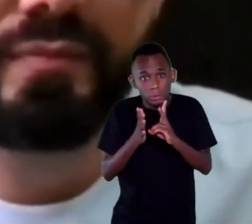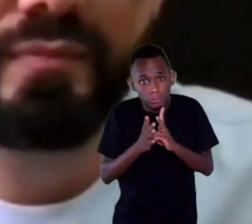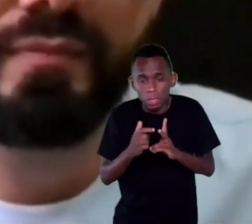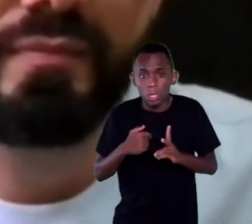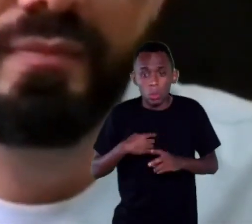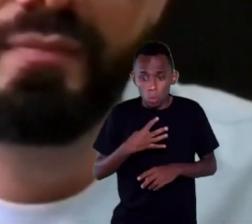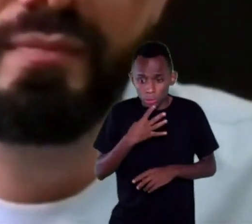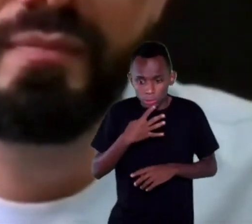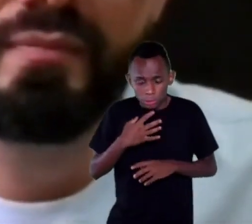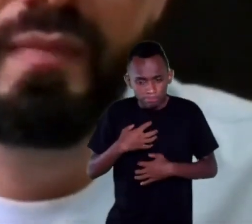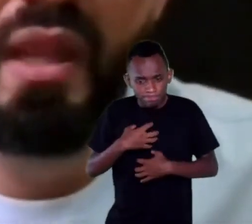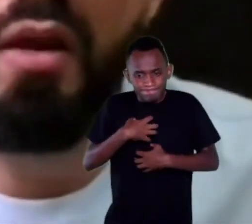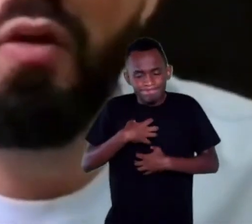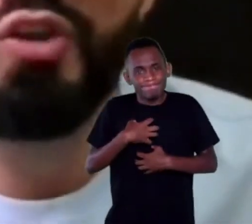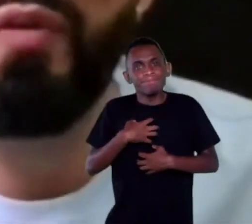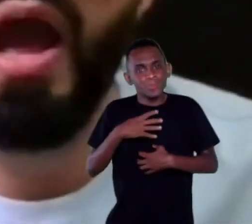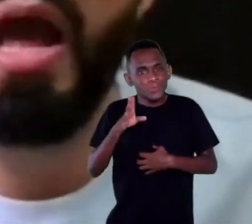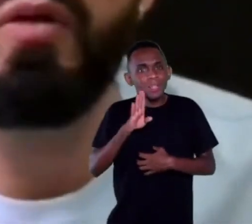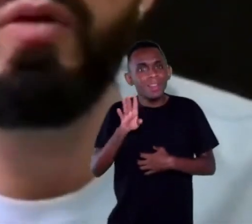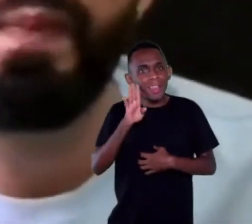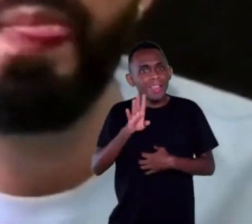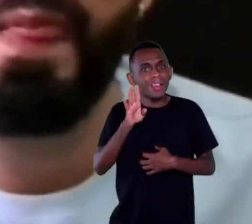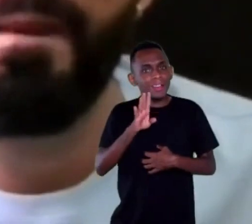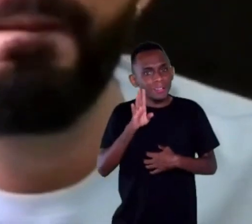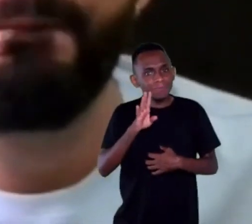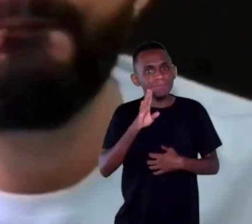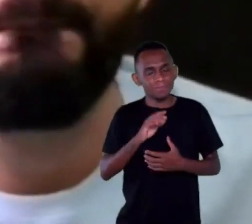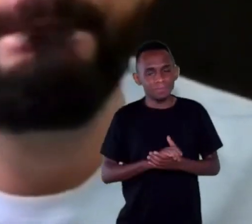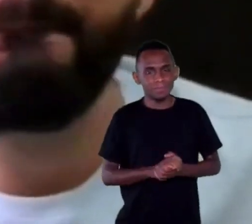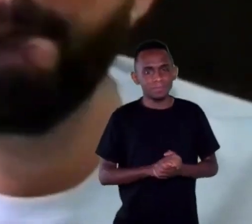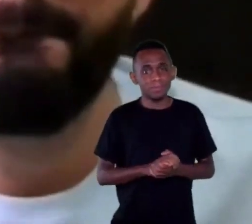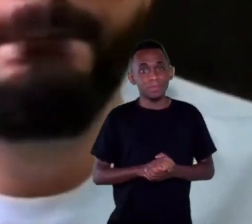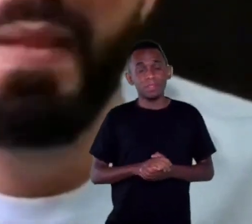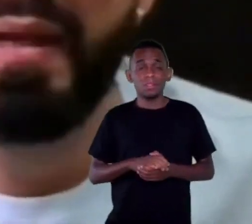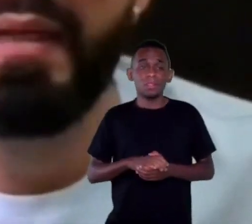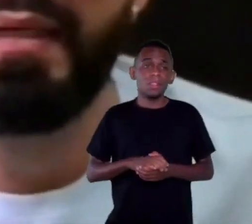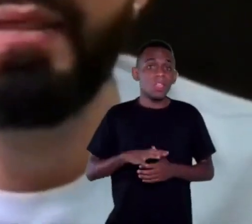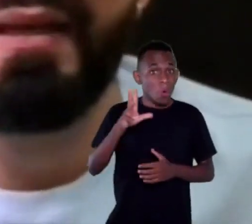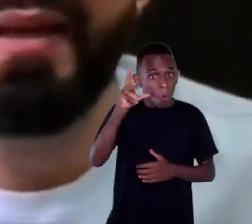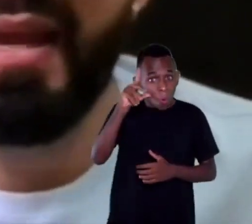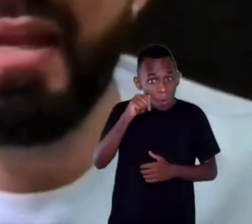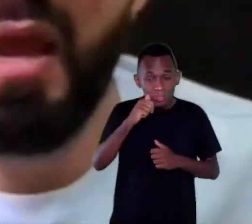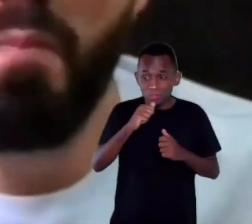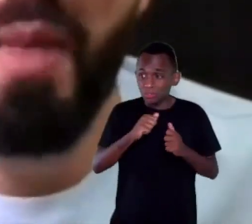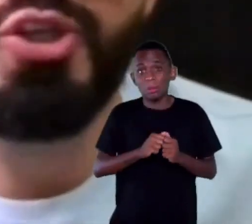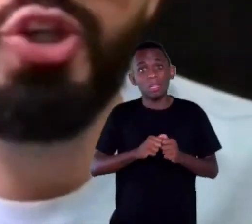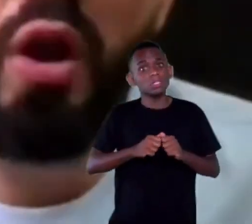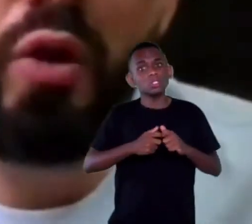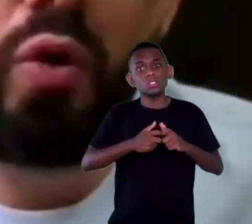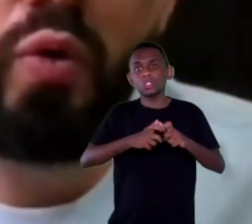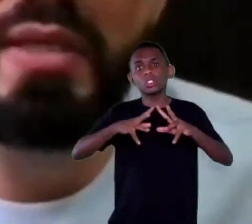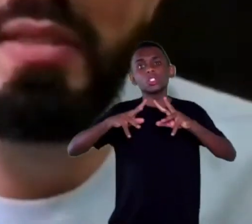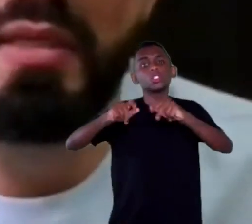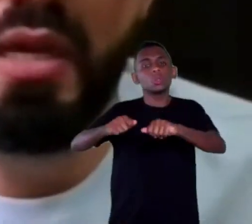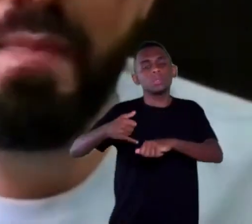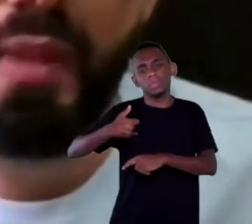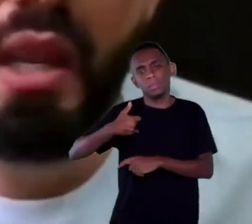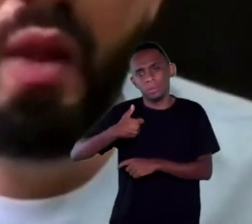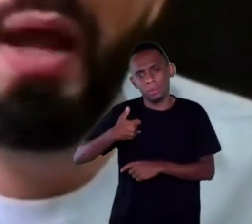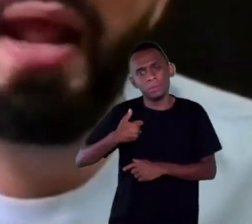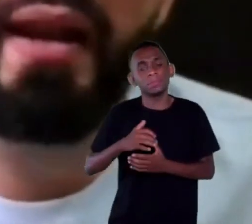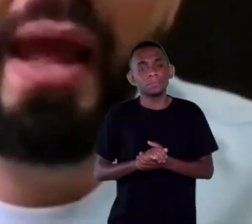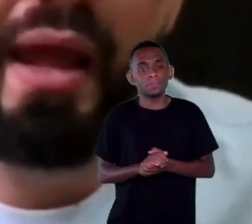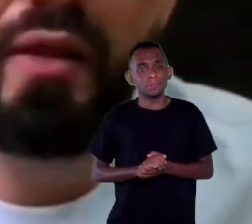máximo conhecer, assim. Eu acho que é para todas as idades, na verdade, né? Não, mandioca eu não